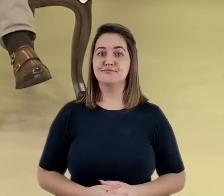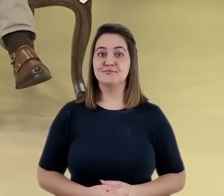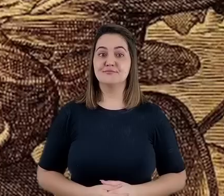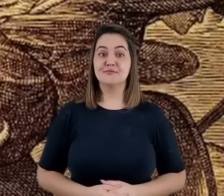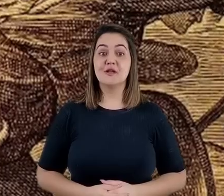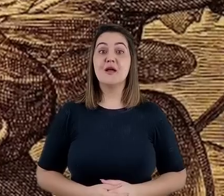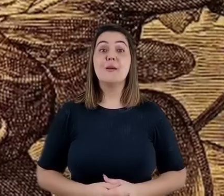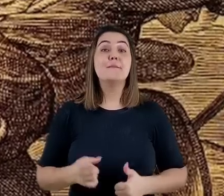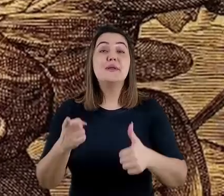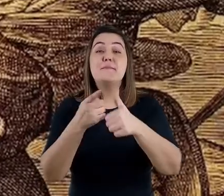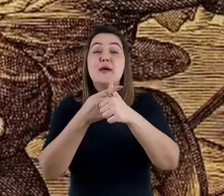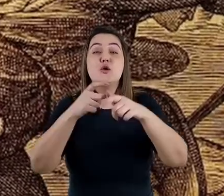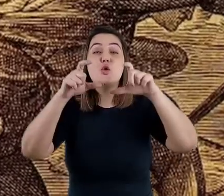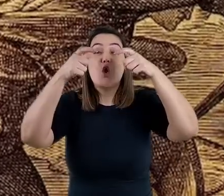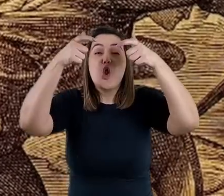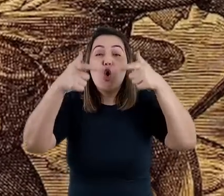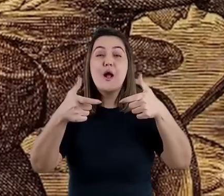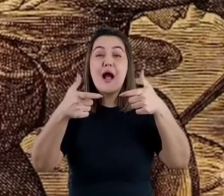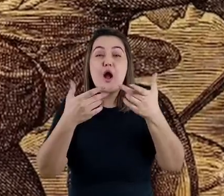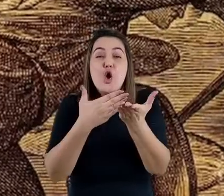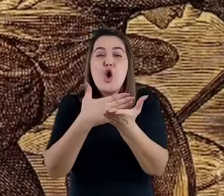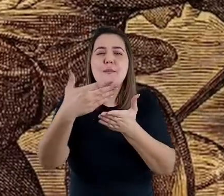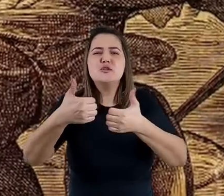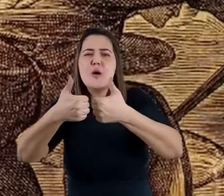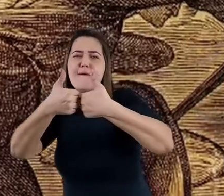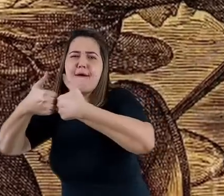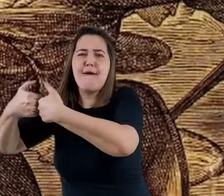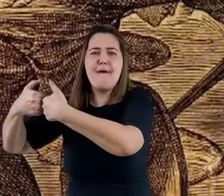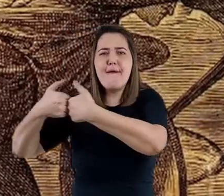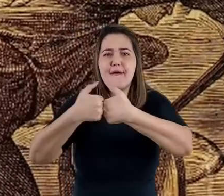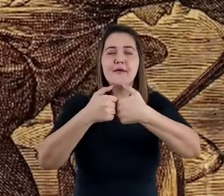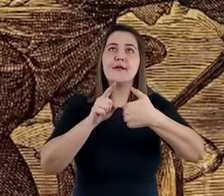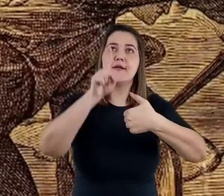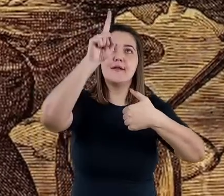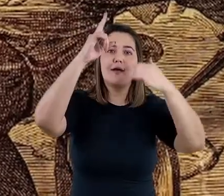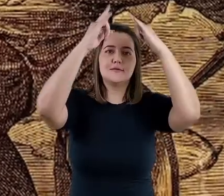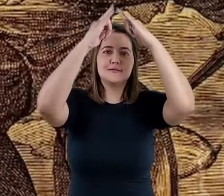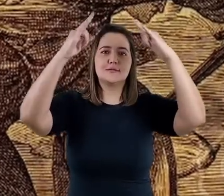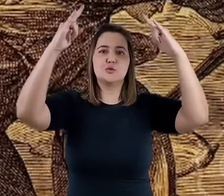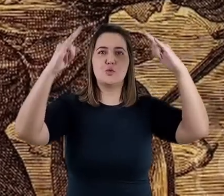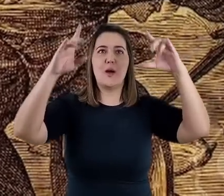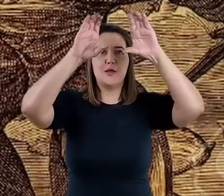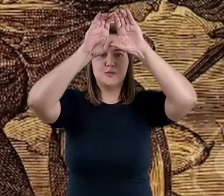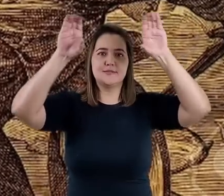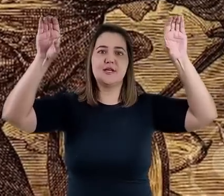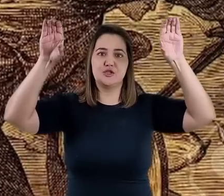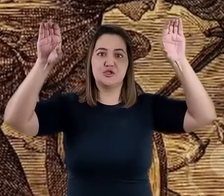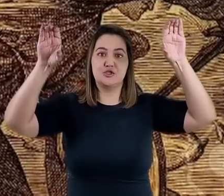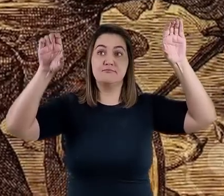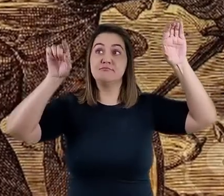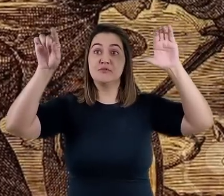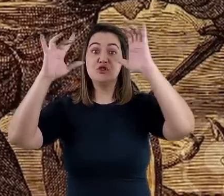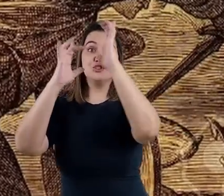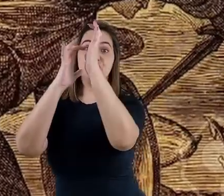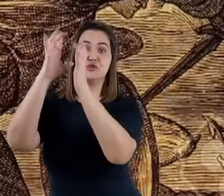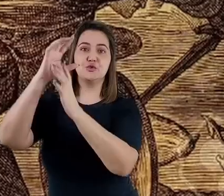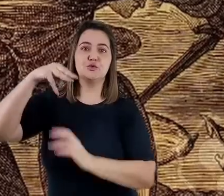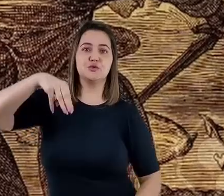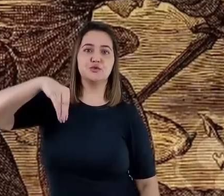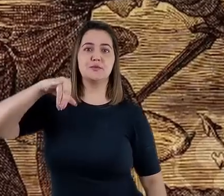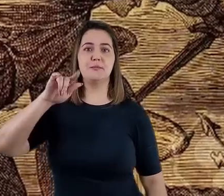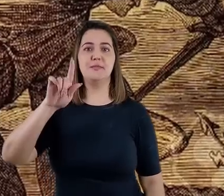Deus. O primeiro local da controvérsia cósmica foi o santuário celestial de Deus, onde Miguel